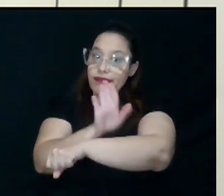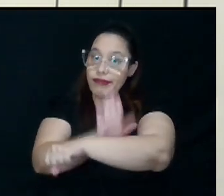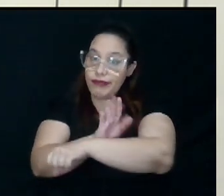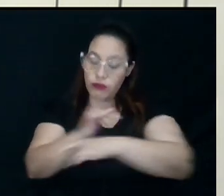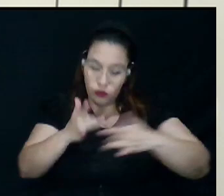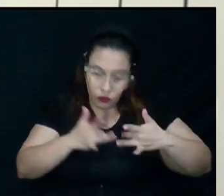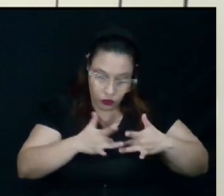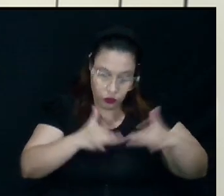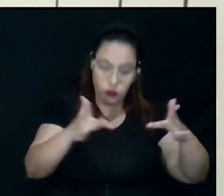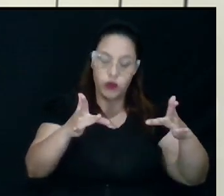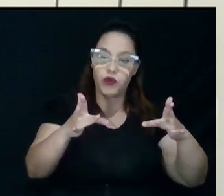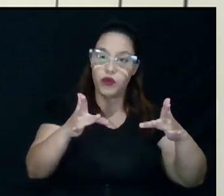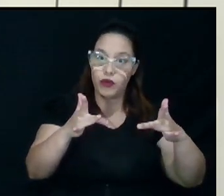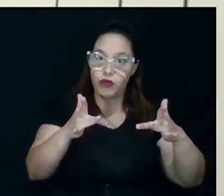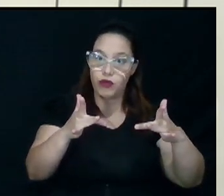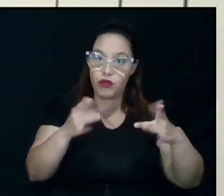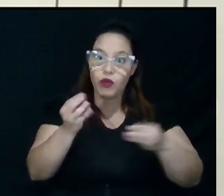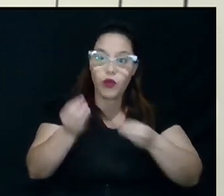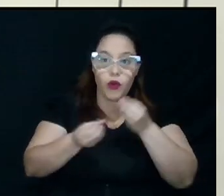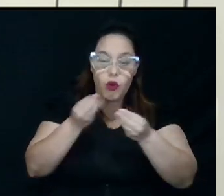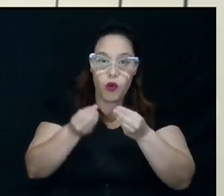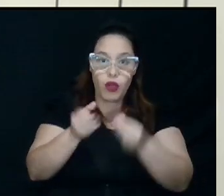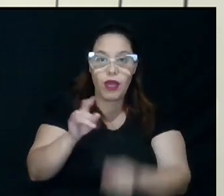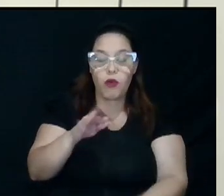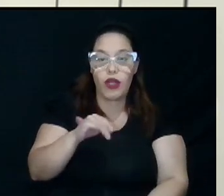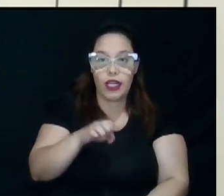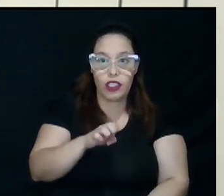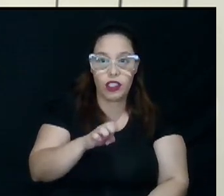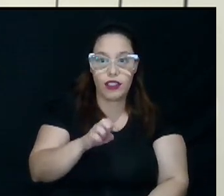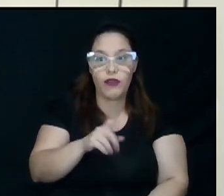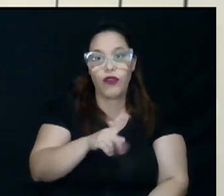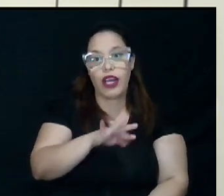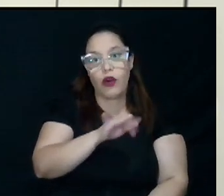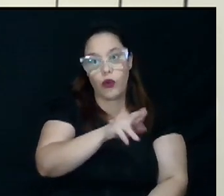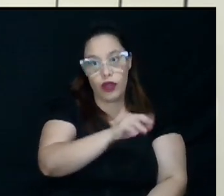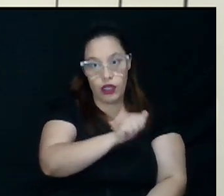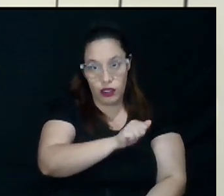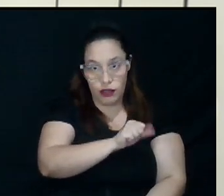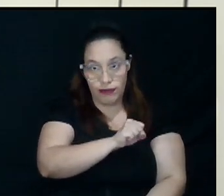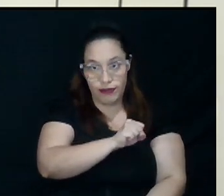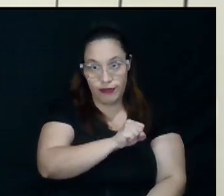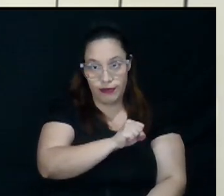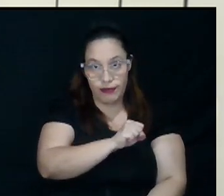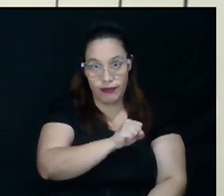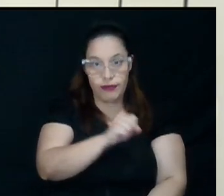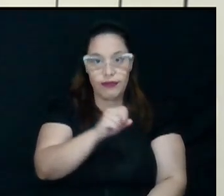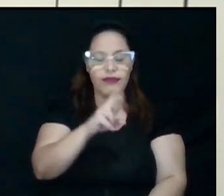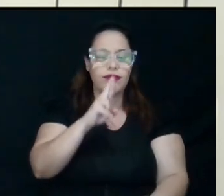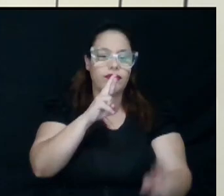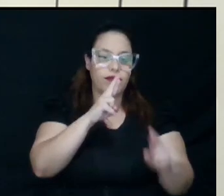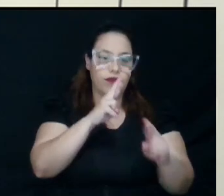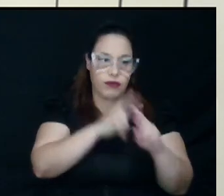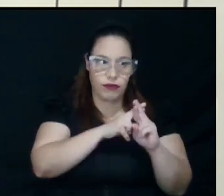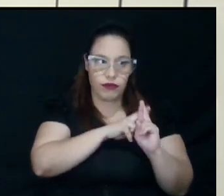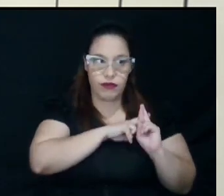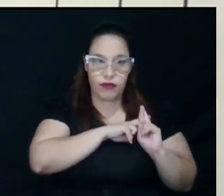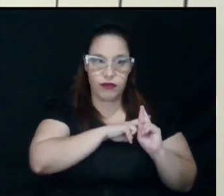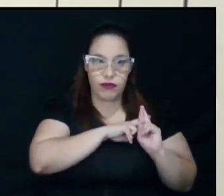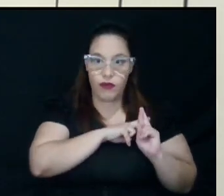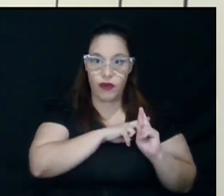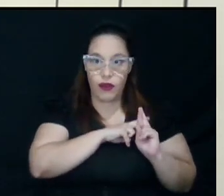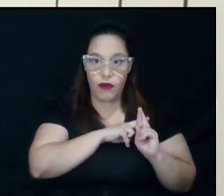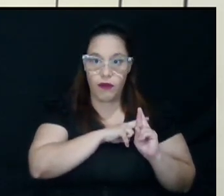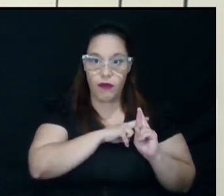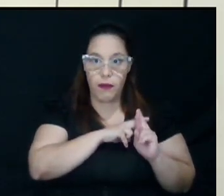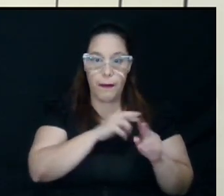insumos como sabonetes e fraldas. A maternidade é responsável por fazer mais de 700 partos por mês. Confira